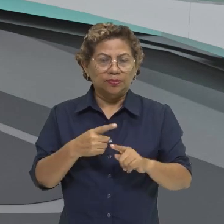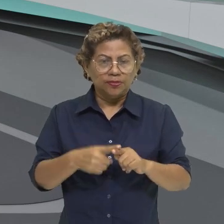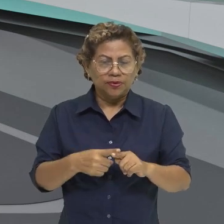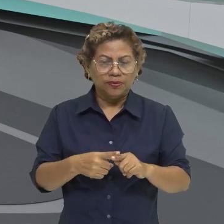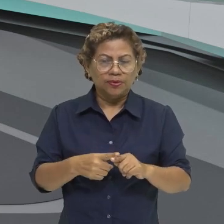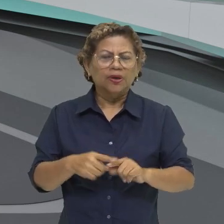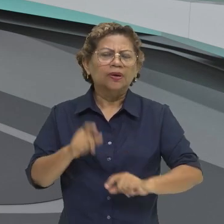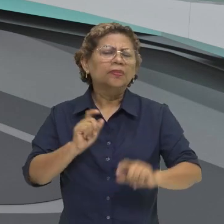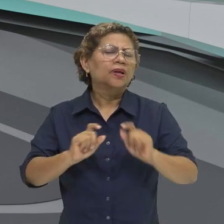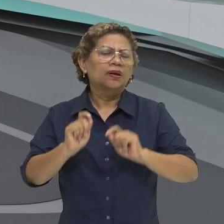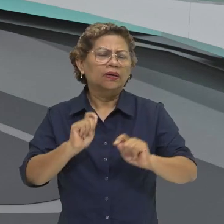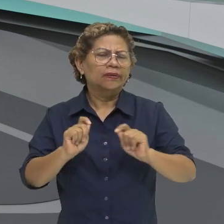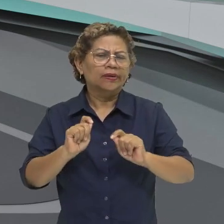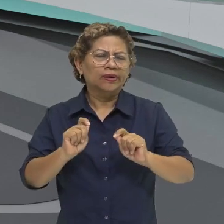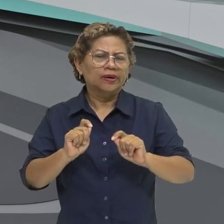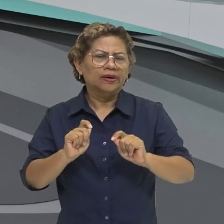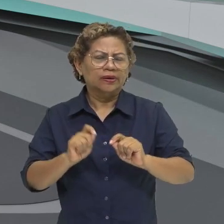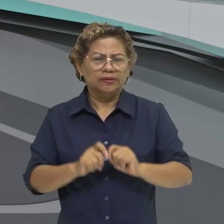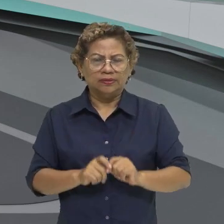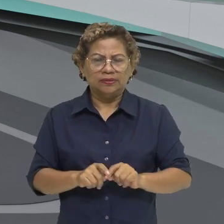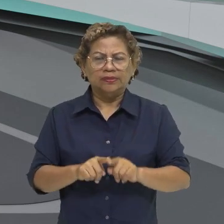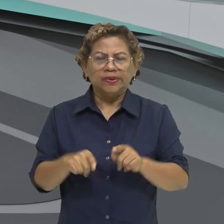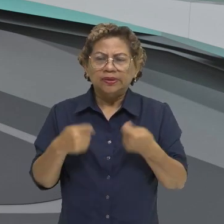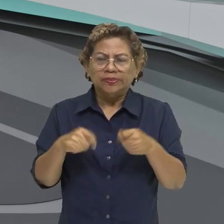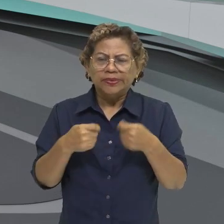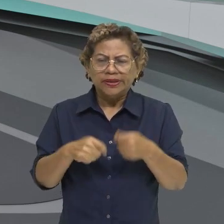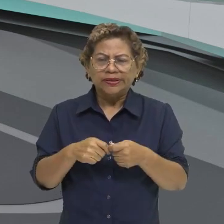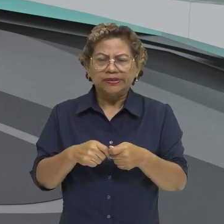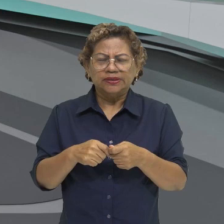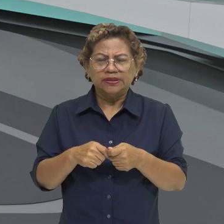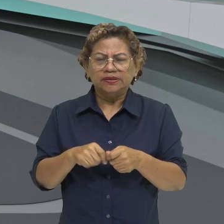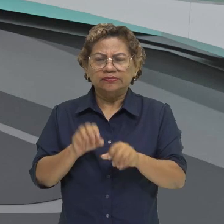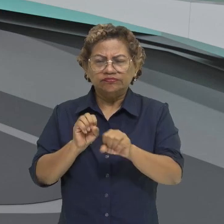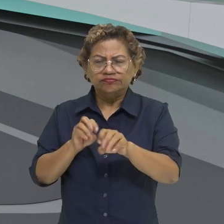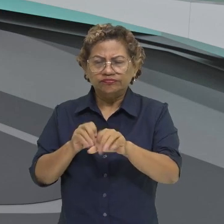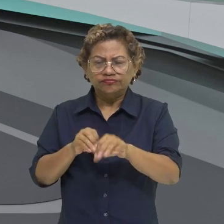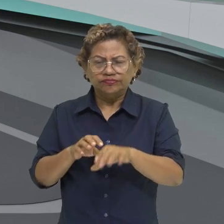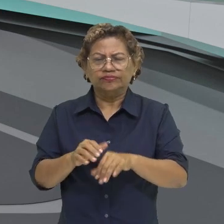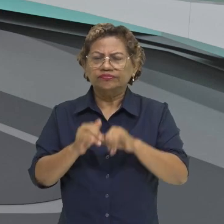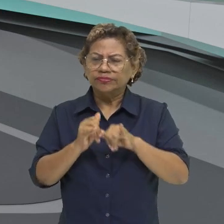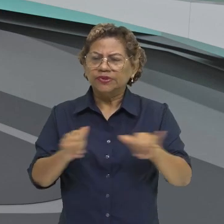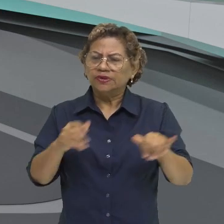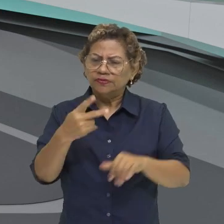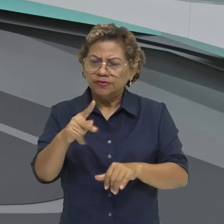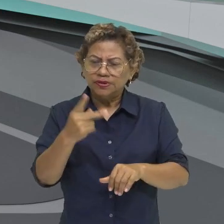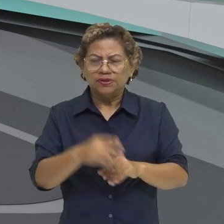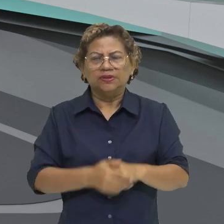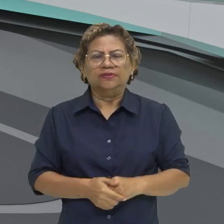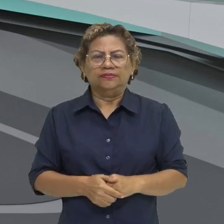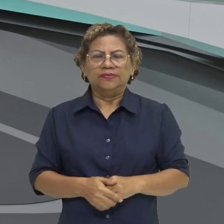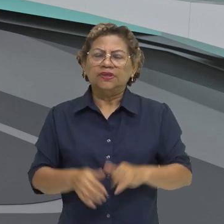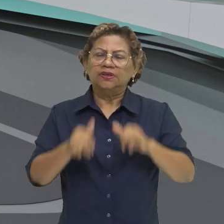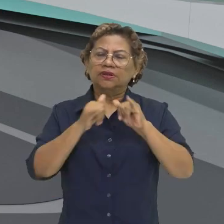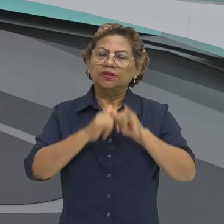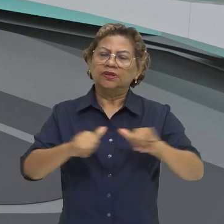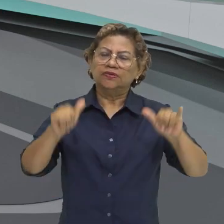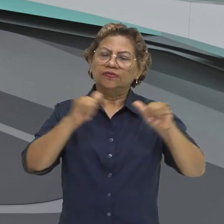quê? Você já sabe, mas eu preciso te dizer. Eles têm a finalidade de quê? De informar,